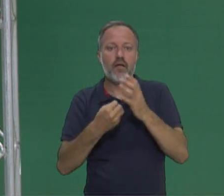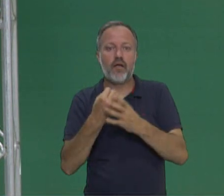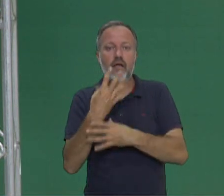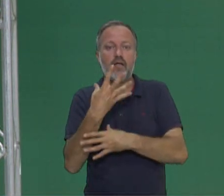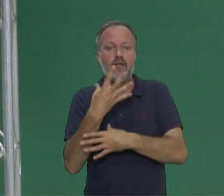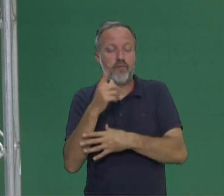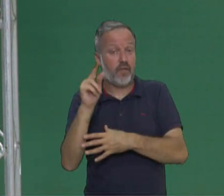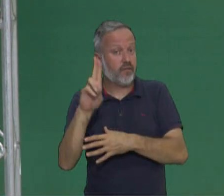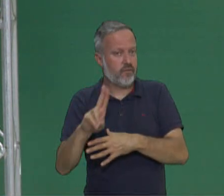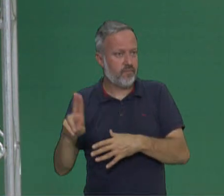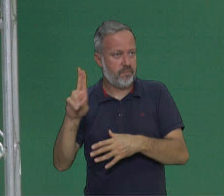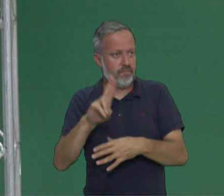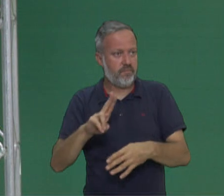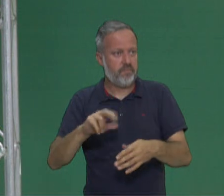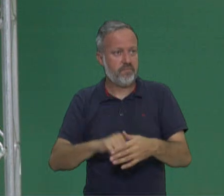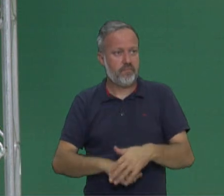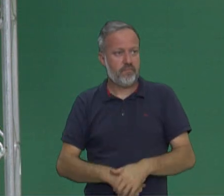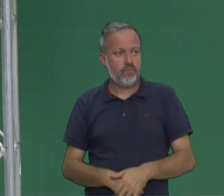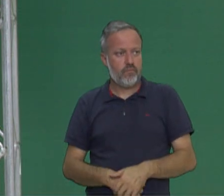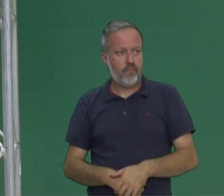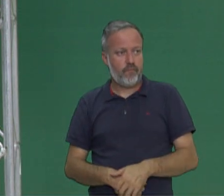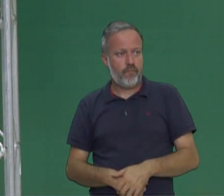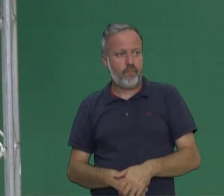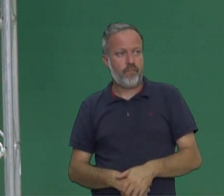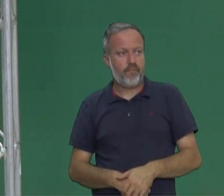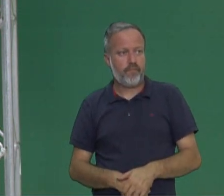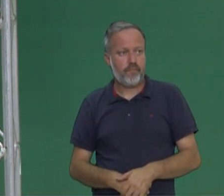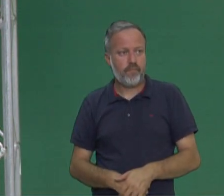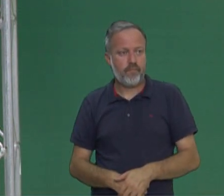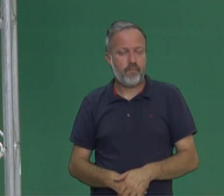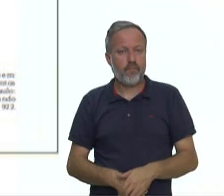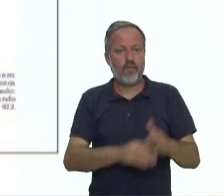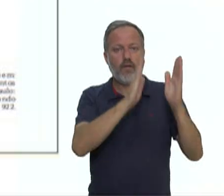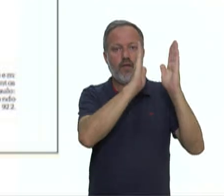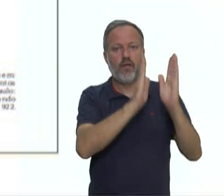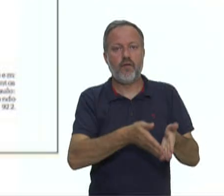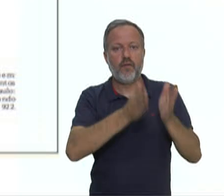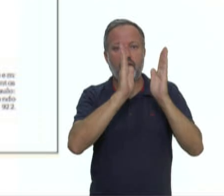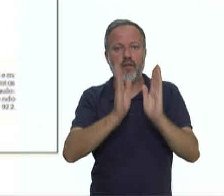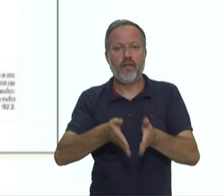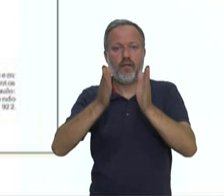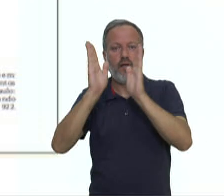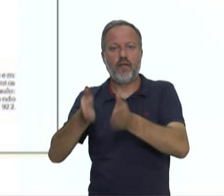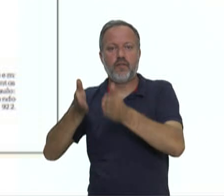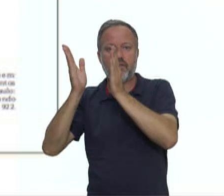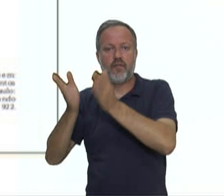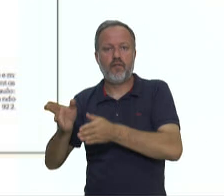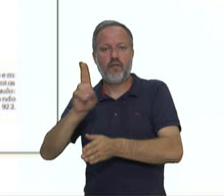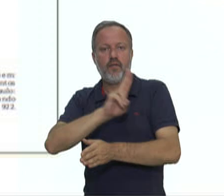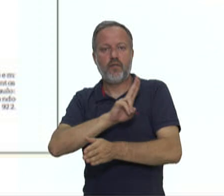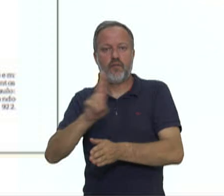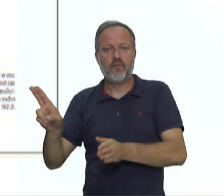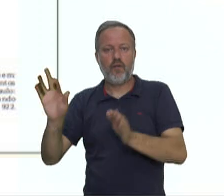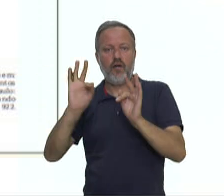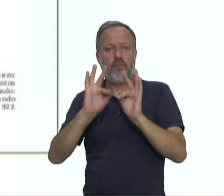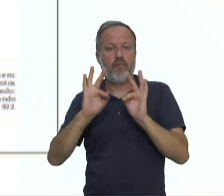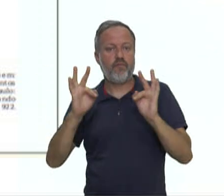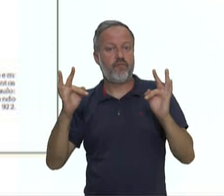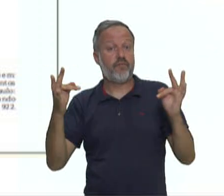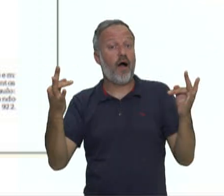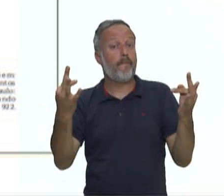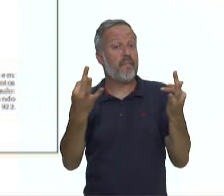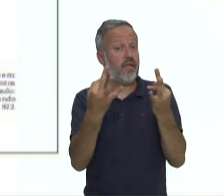servir. E as colunas, professor, como é que elas funcionam? São chamadas famílias. É interessante que os elementos tenham a